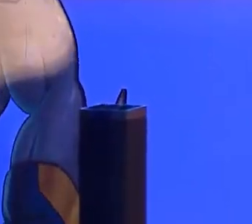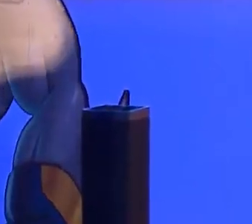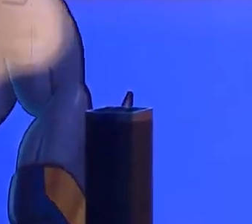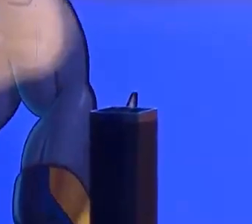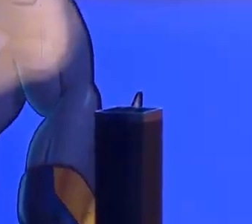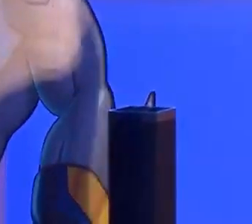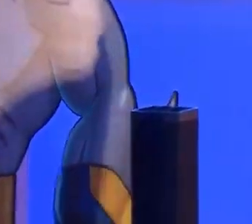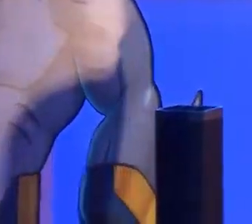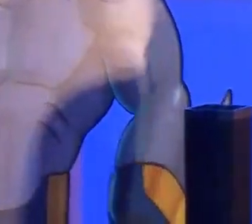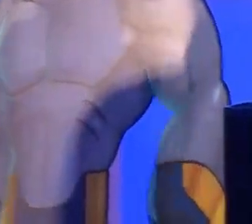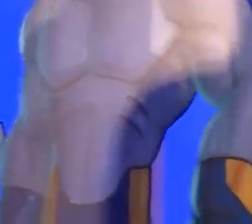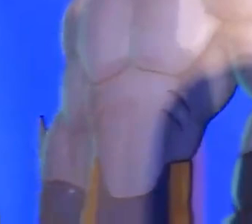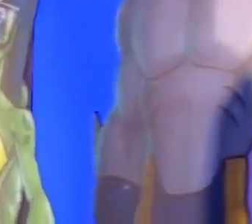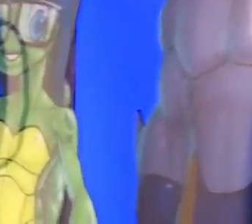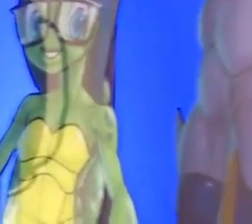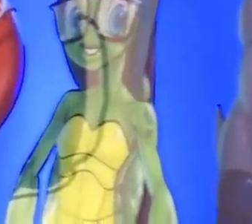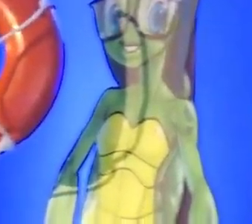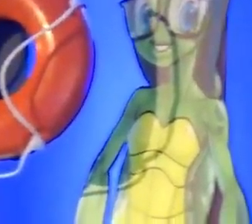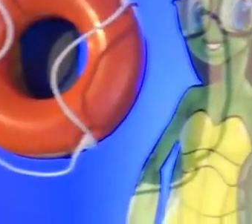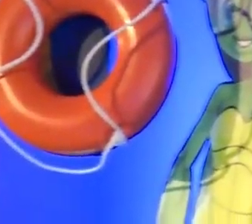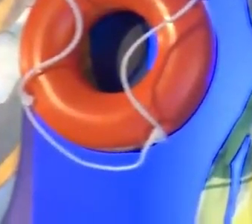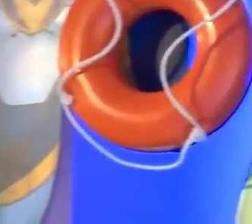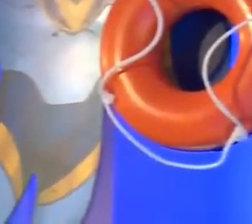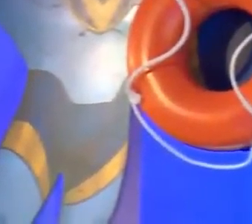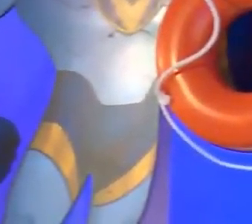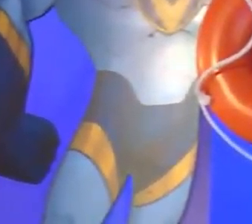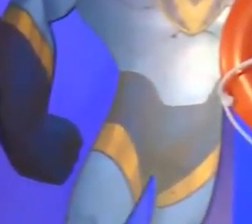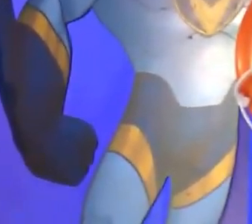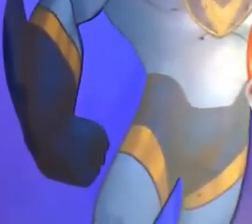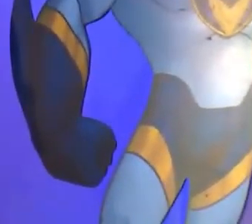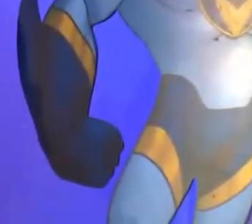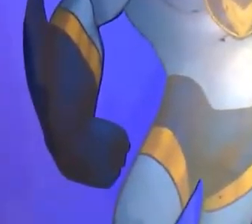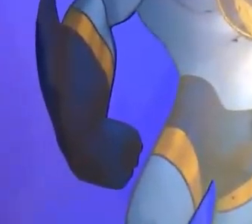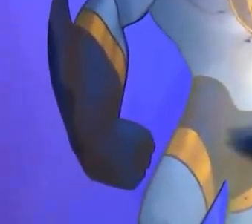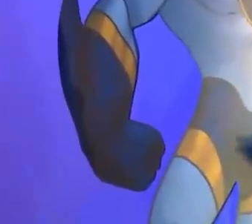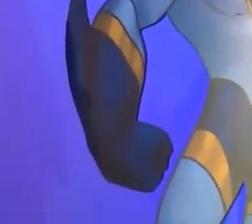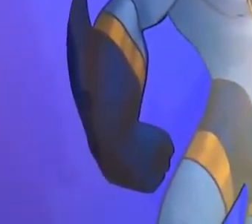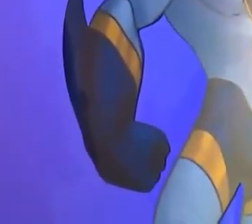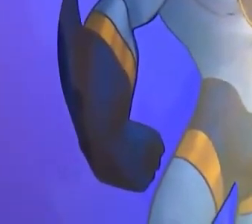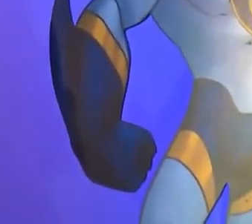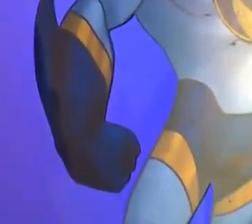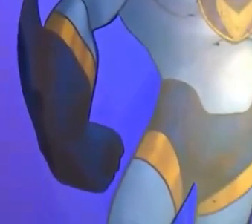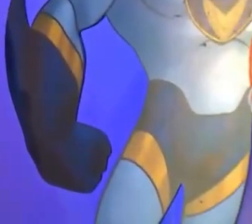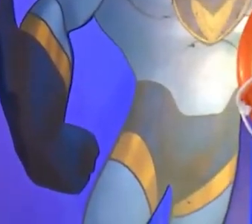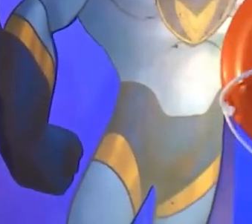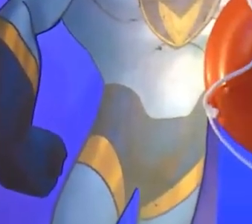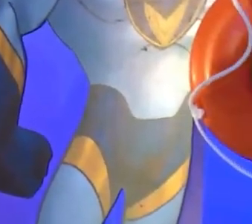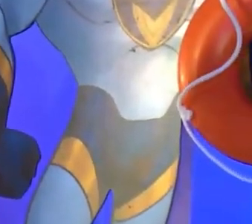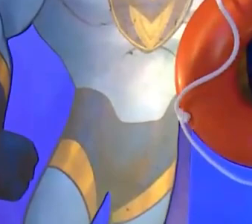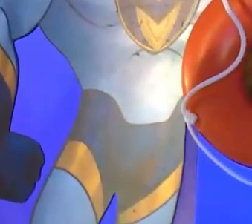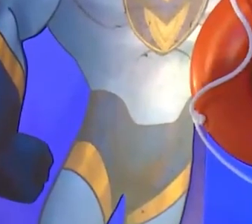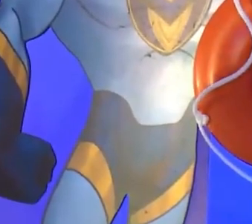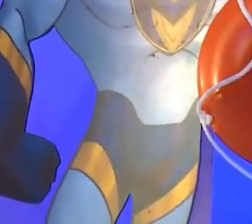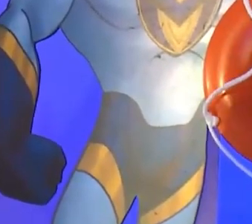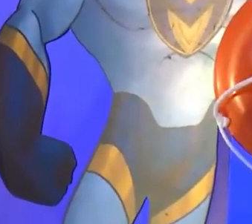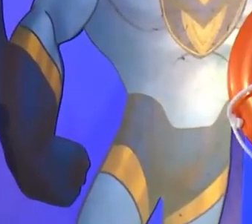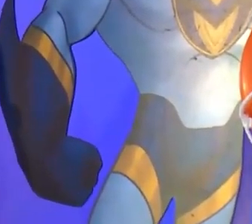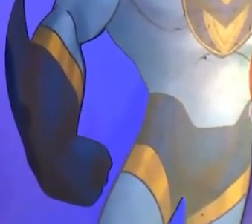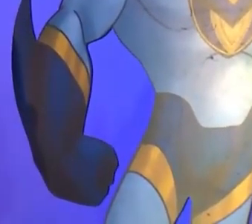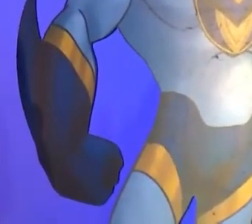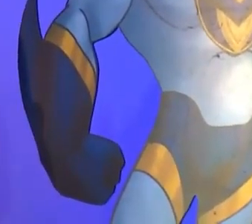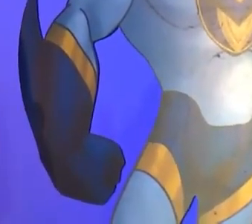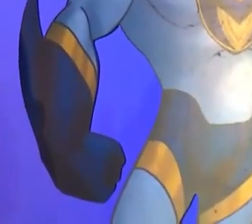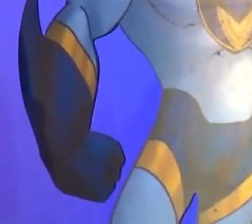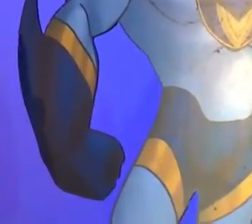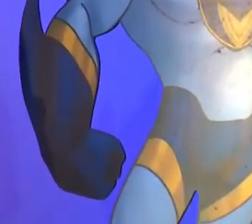Cultural Acia, Facia, e a Facia está juntamente com Jonas, com a Mergulho, para poder apresentar